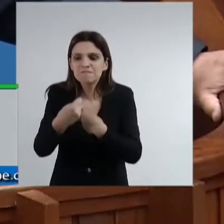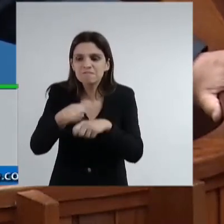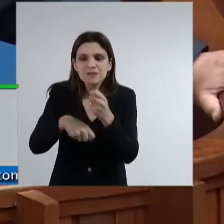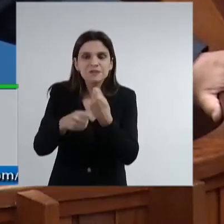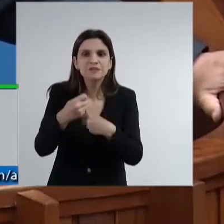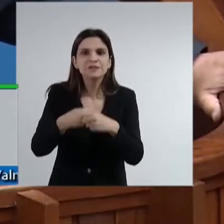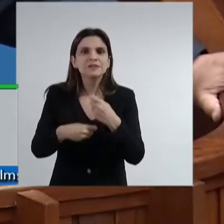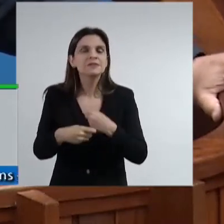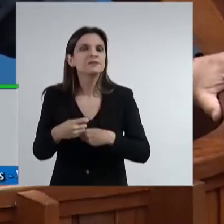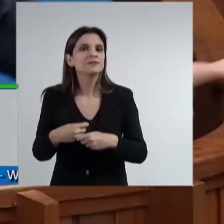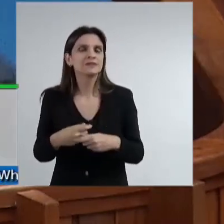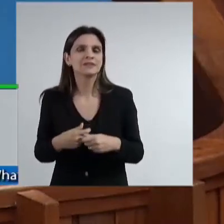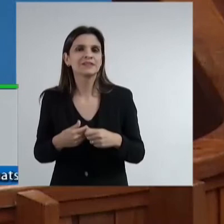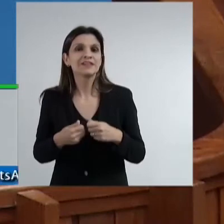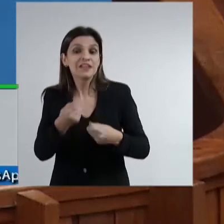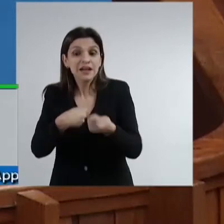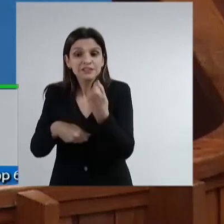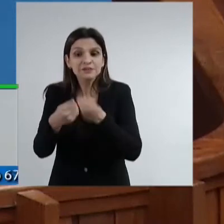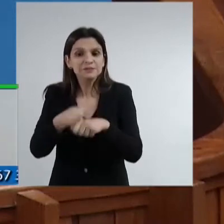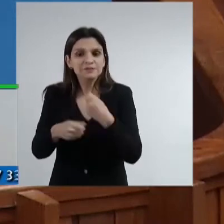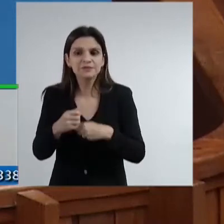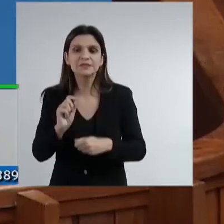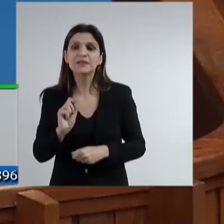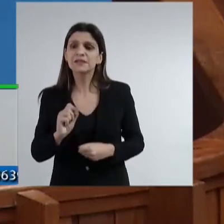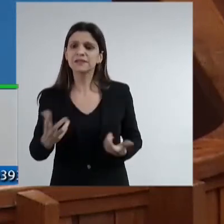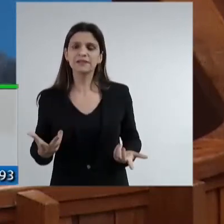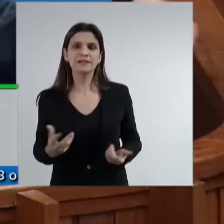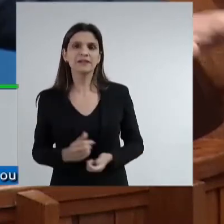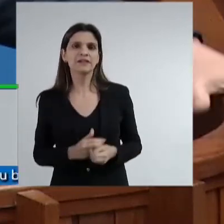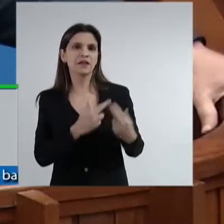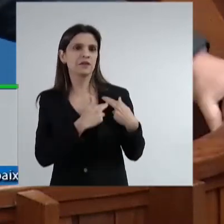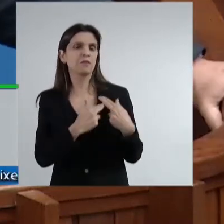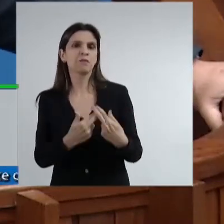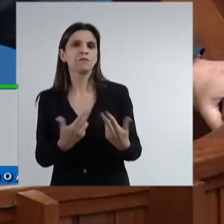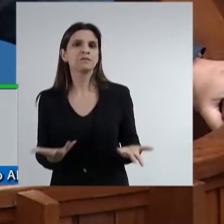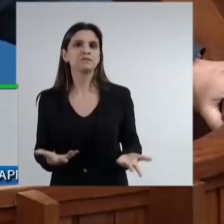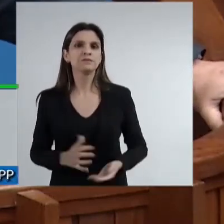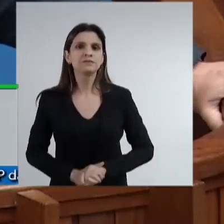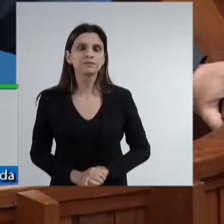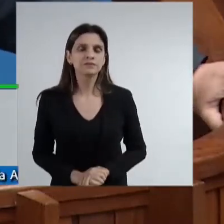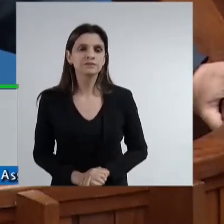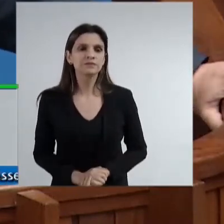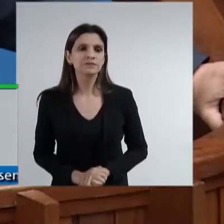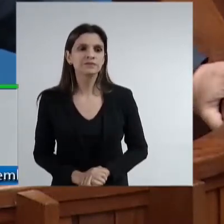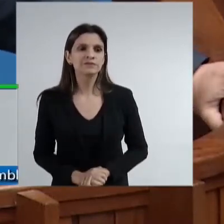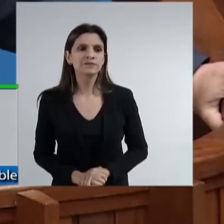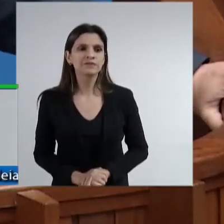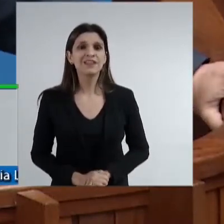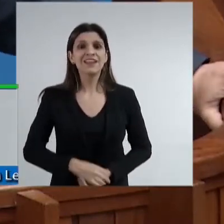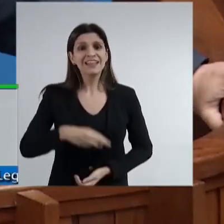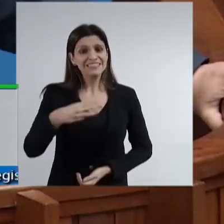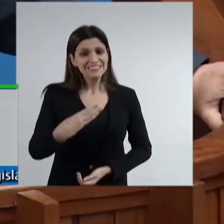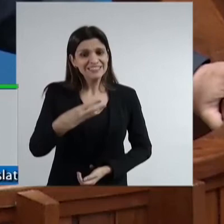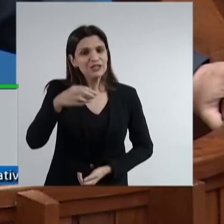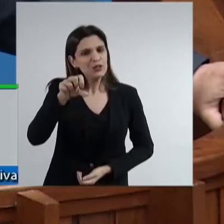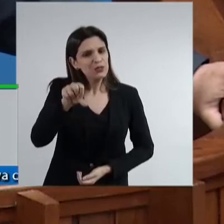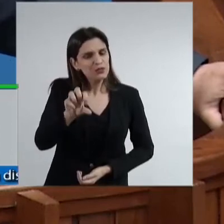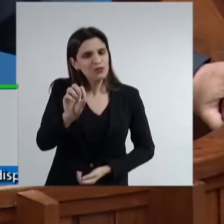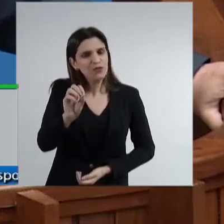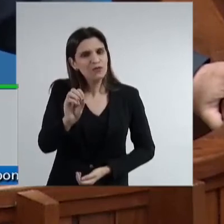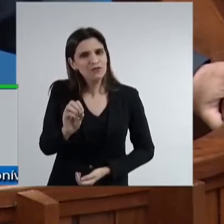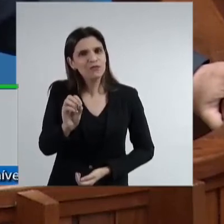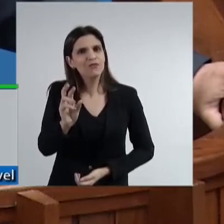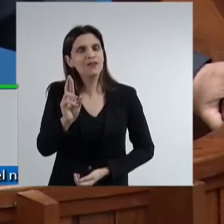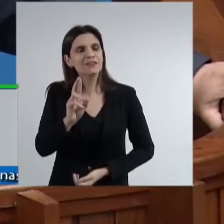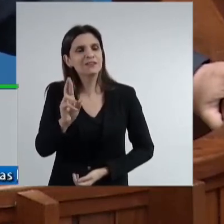tocando esses bens apreendidos? Então, na verdade, se nós temos aqui 390 milhões só em